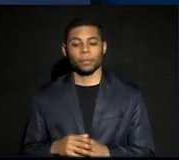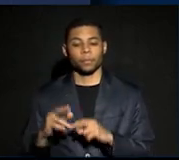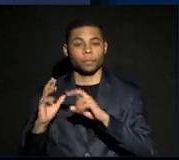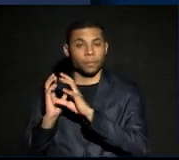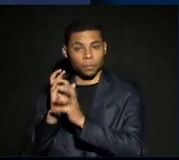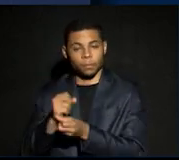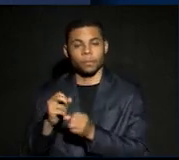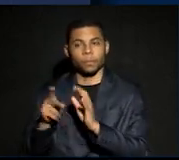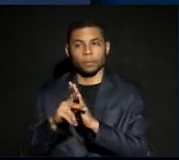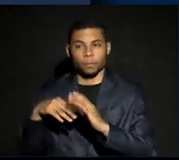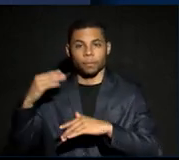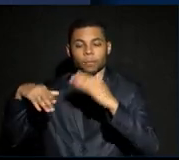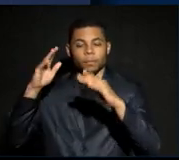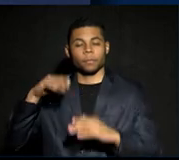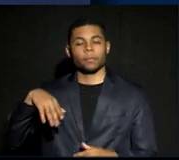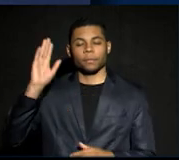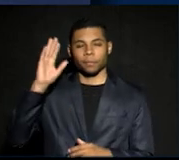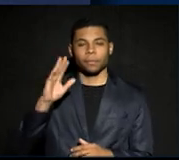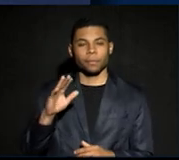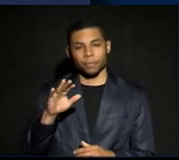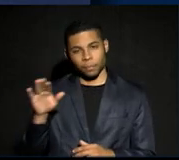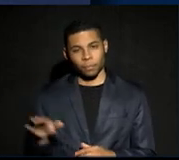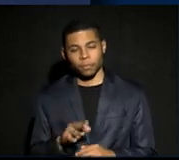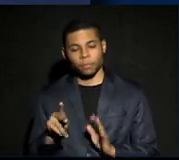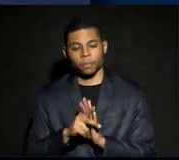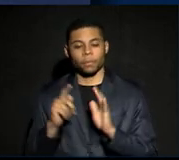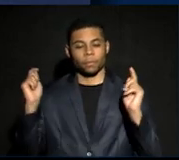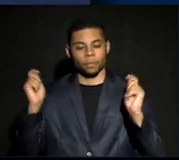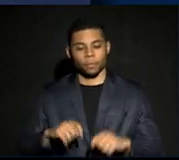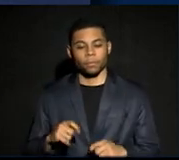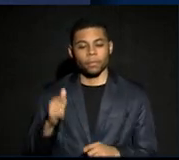do crescimento mais abaixo do potencial do que